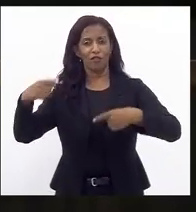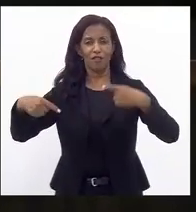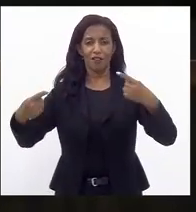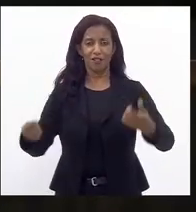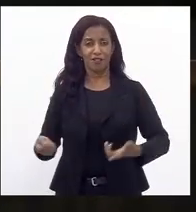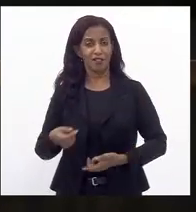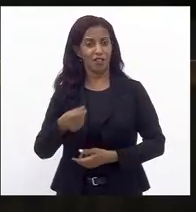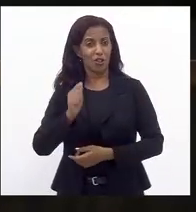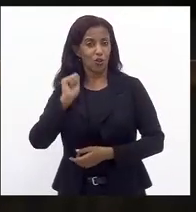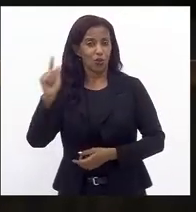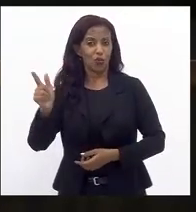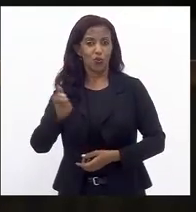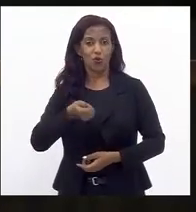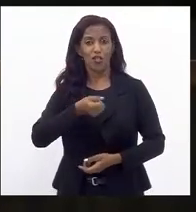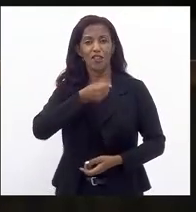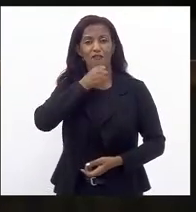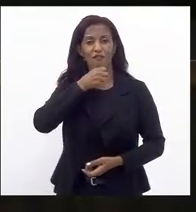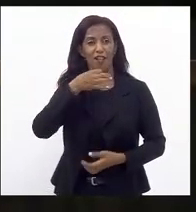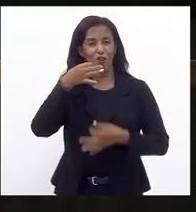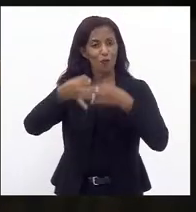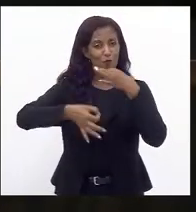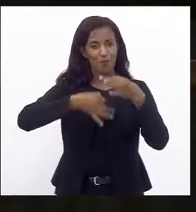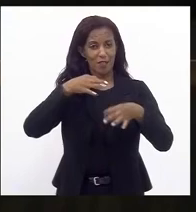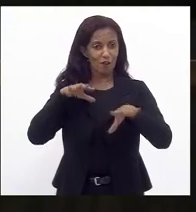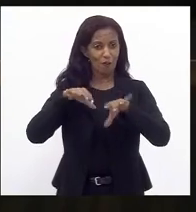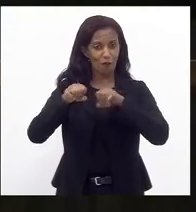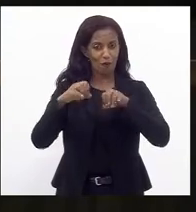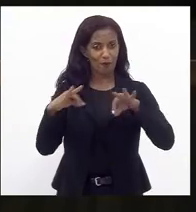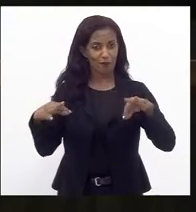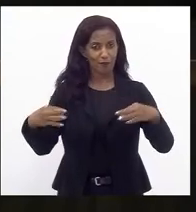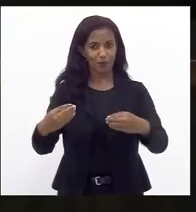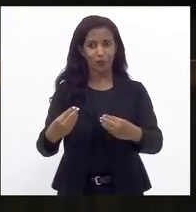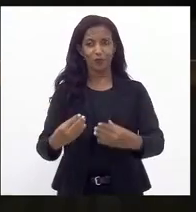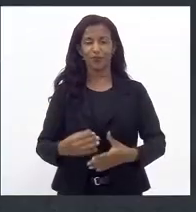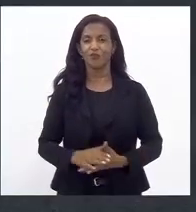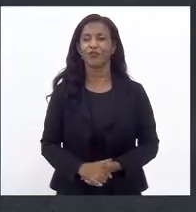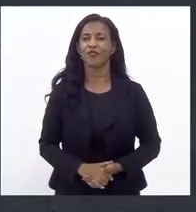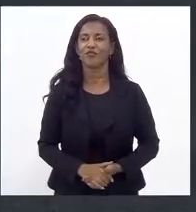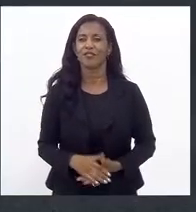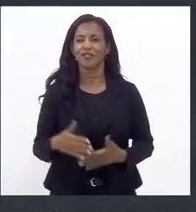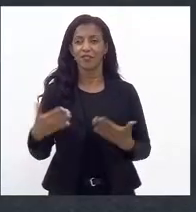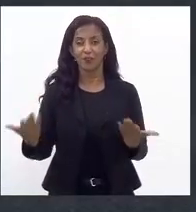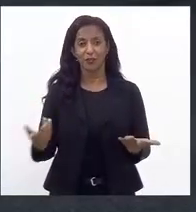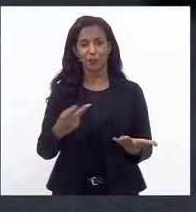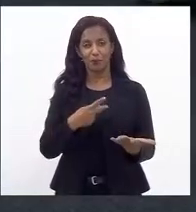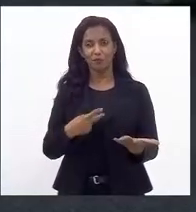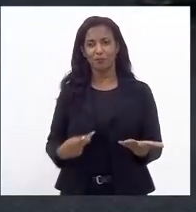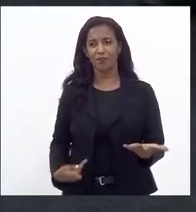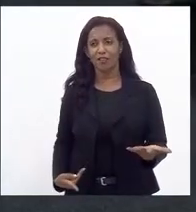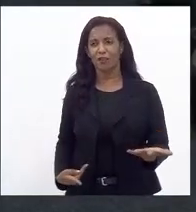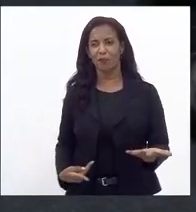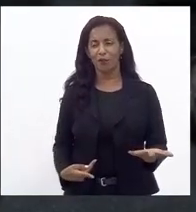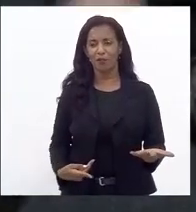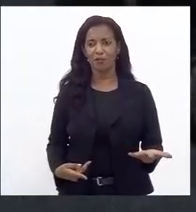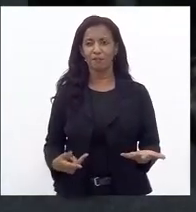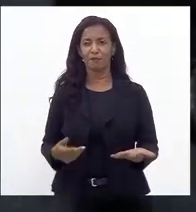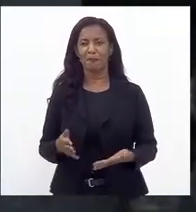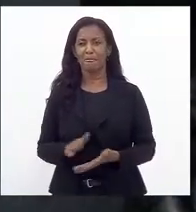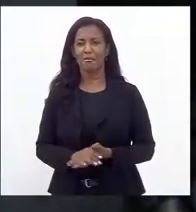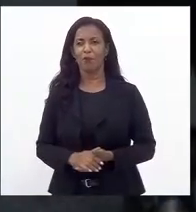aquela velha opinião formada sobre tudo complicado mas Gualberto senhor presidente os